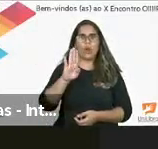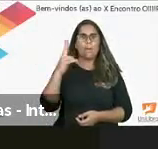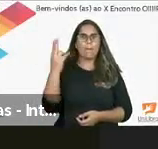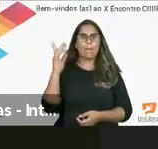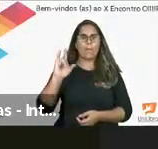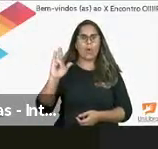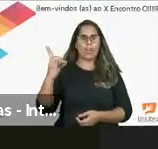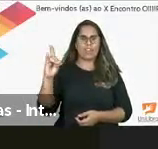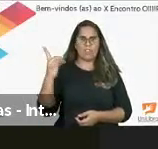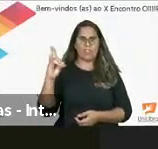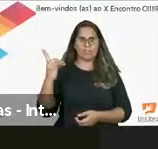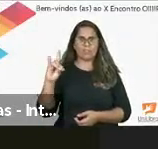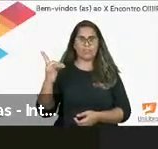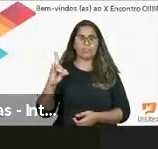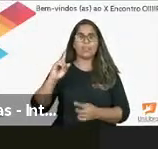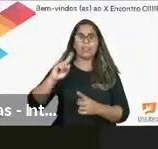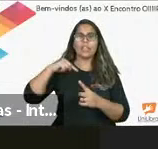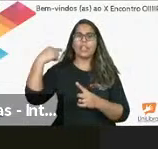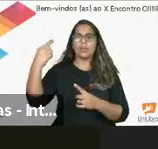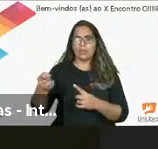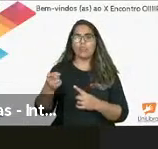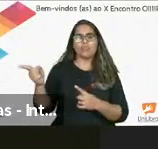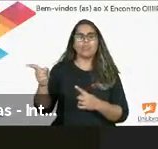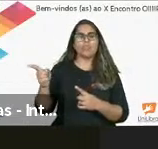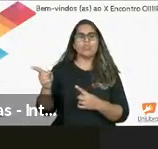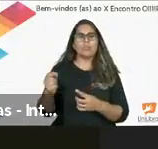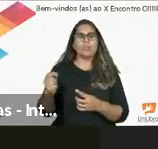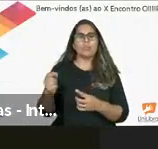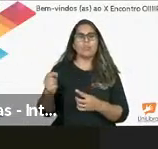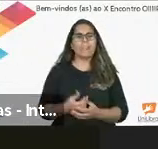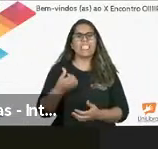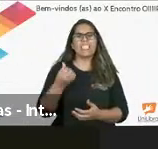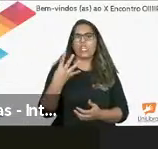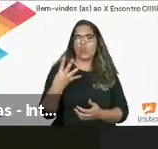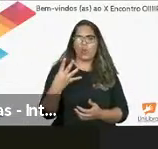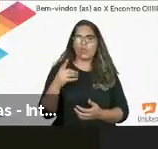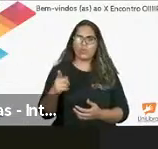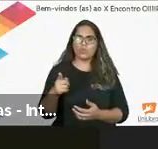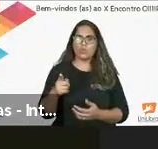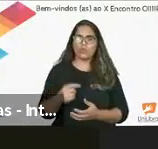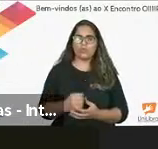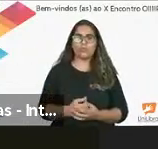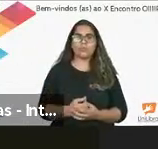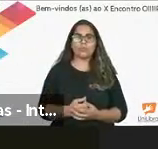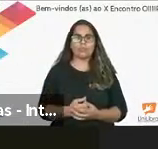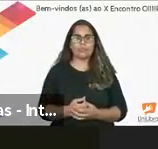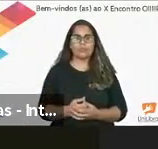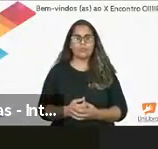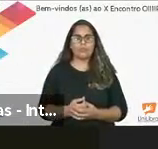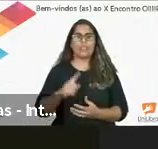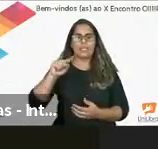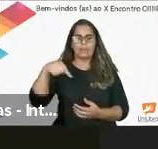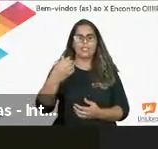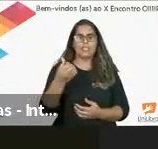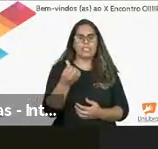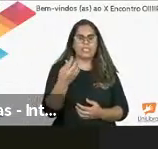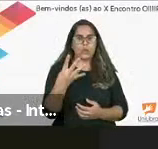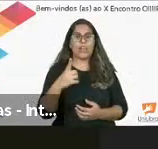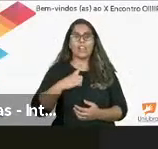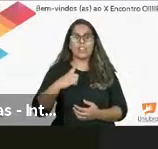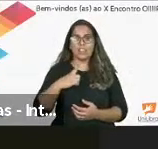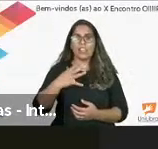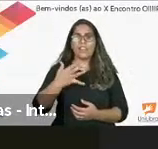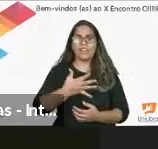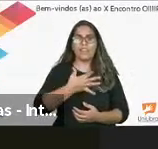depois ele foi para a Bolívia, mas em 64. E logo após 64, teve um golpe na